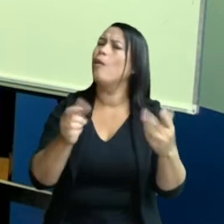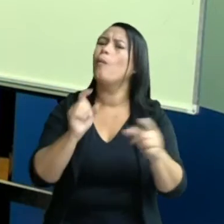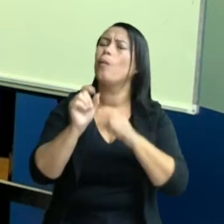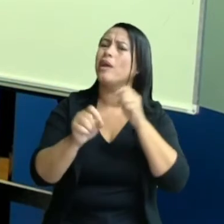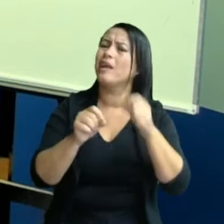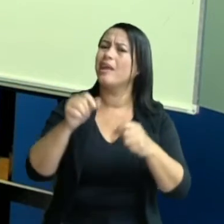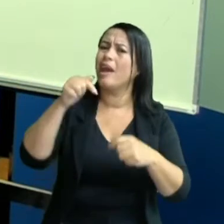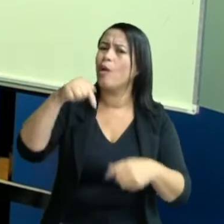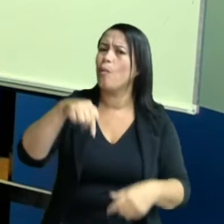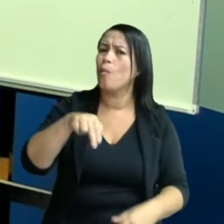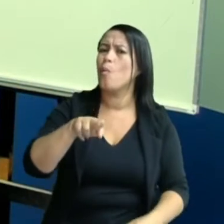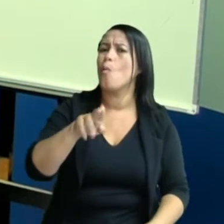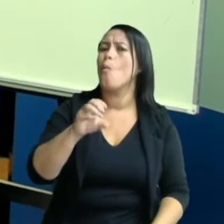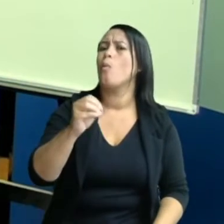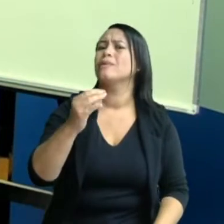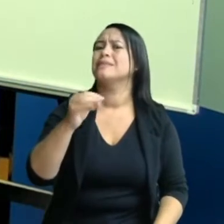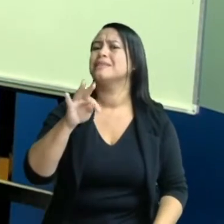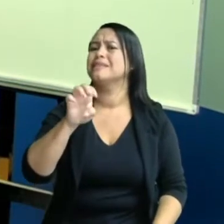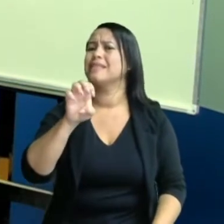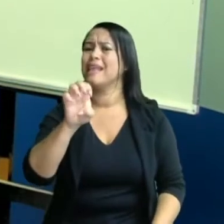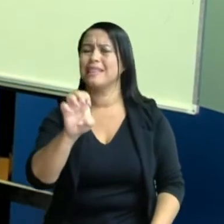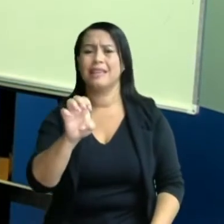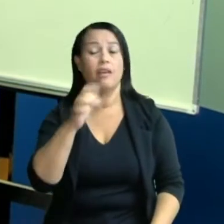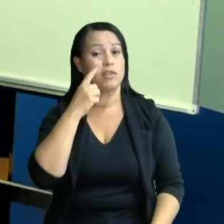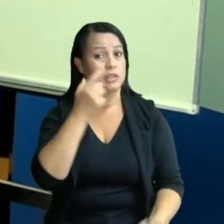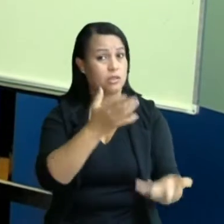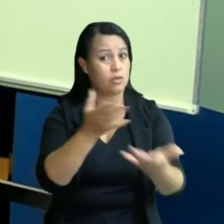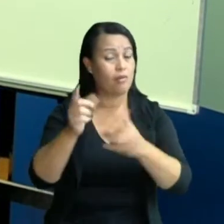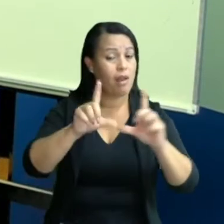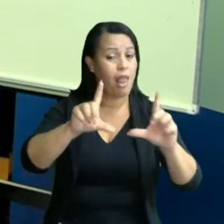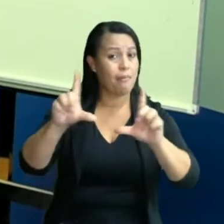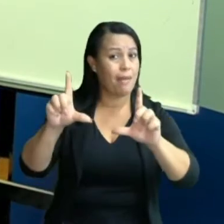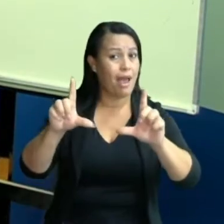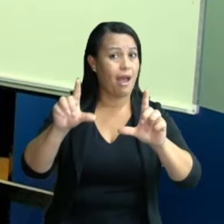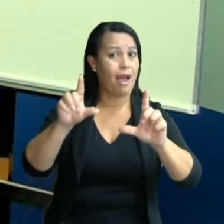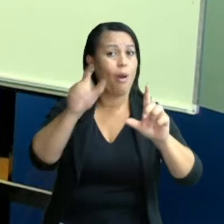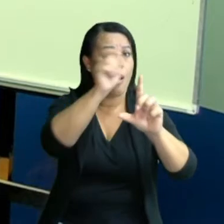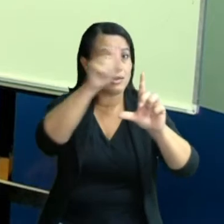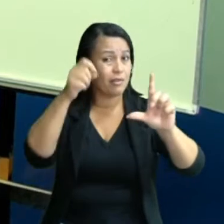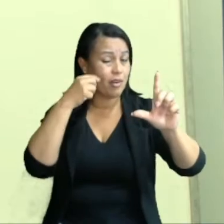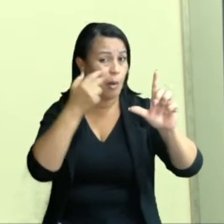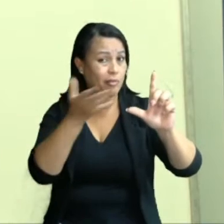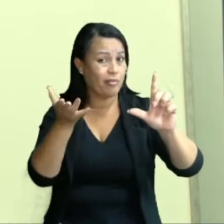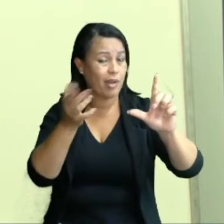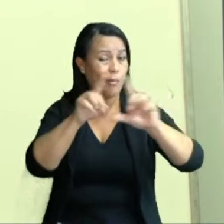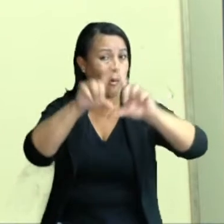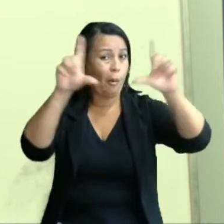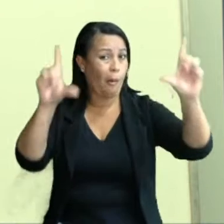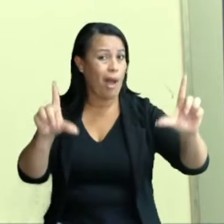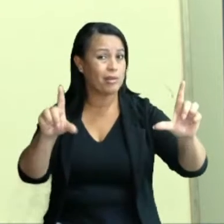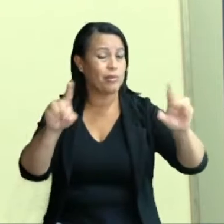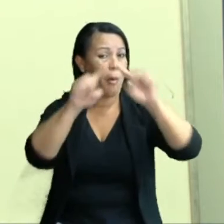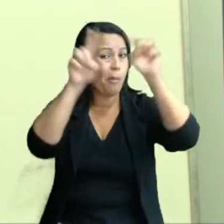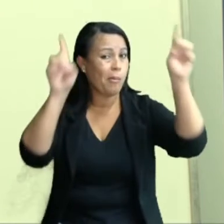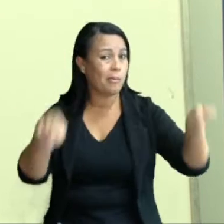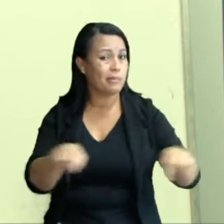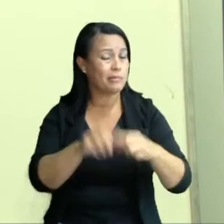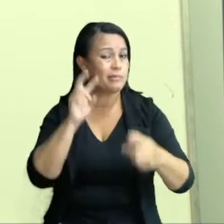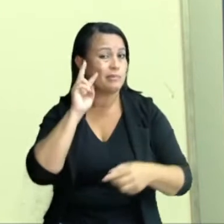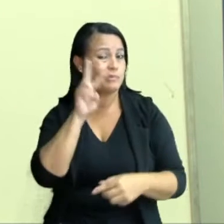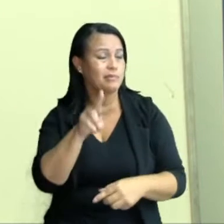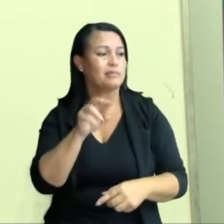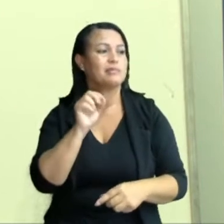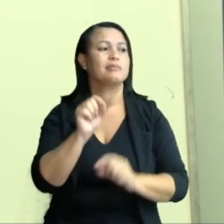o que é quociente? Então, vamos aqui para o quadro lembrar o que é quociente. Então, olha aqui, ó, eu tenho